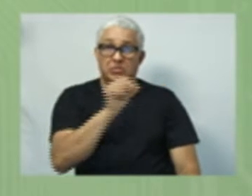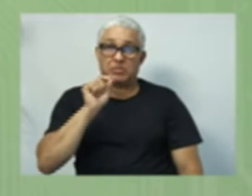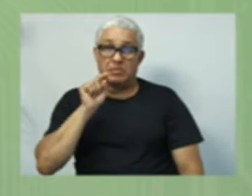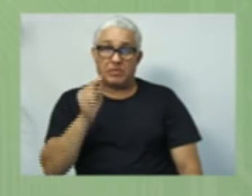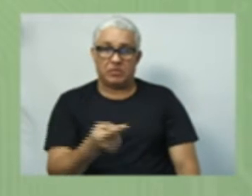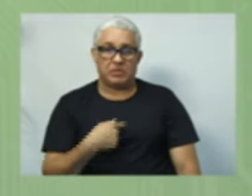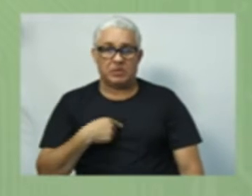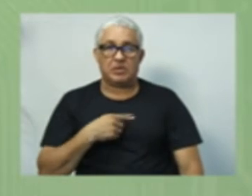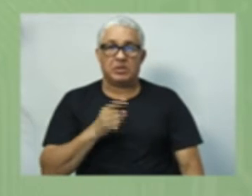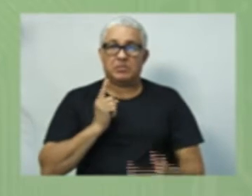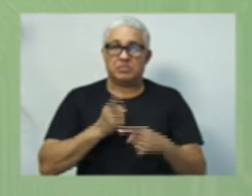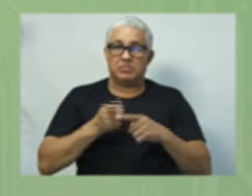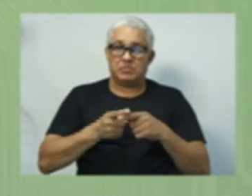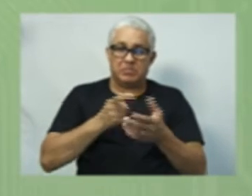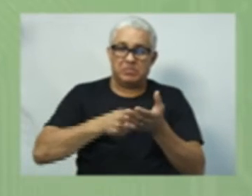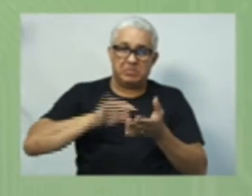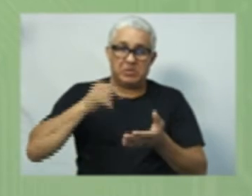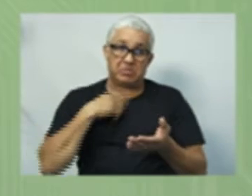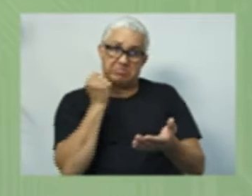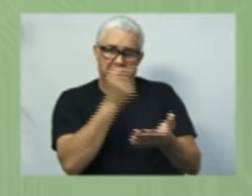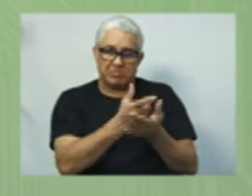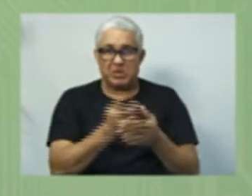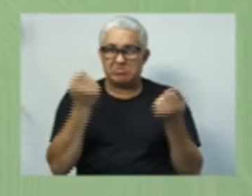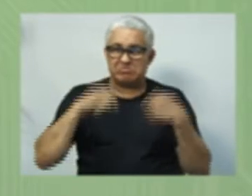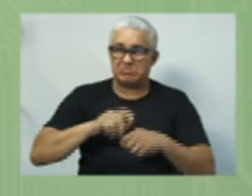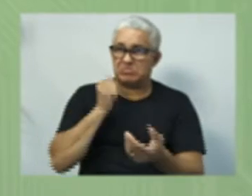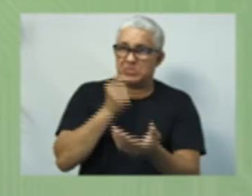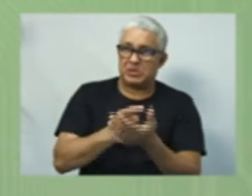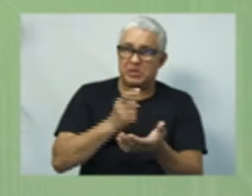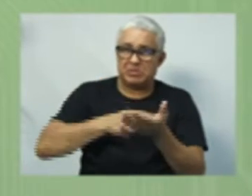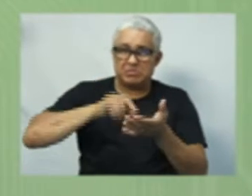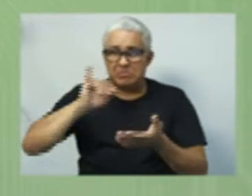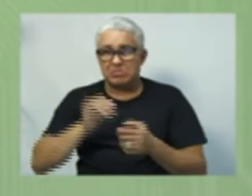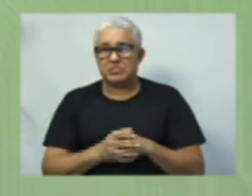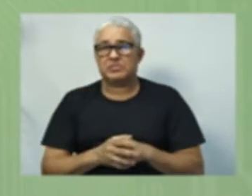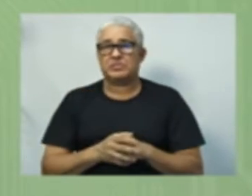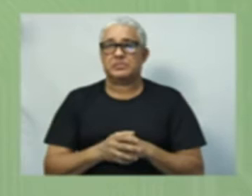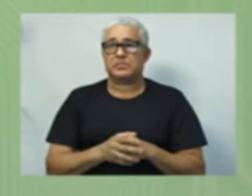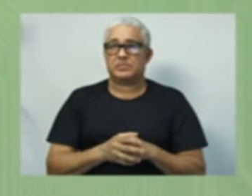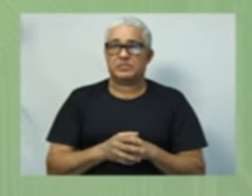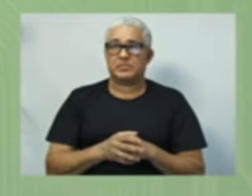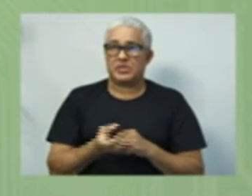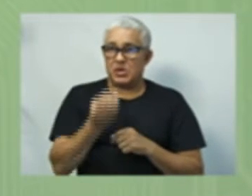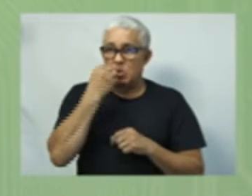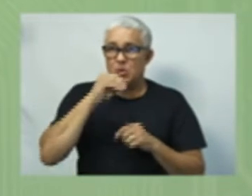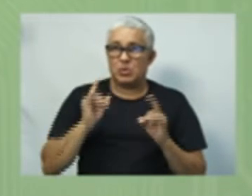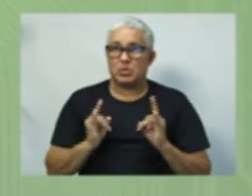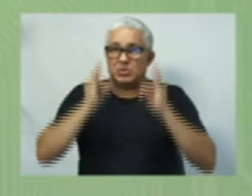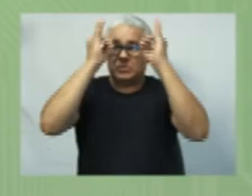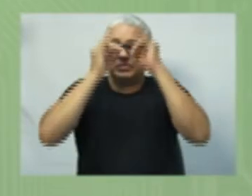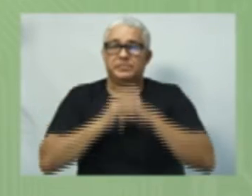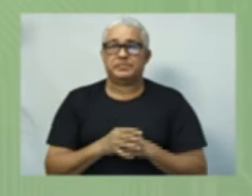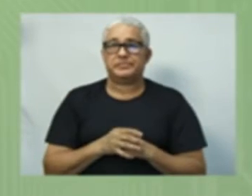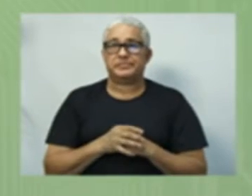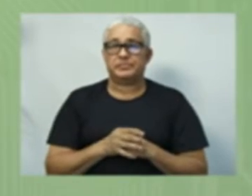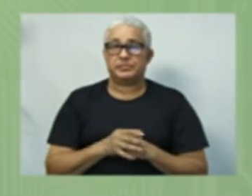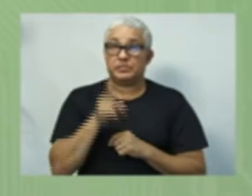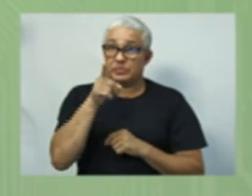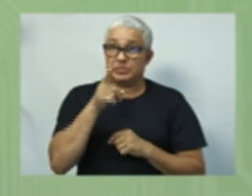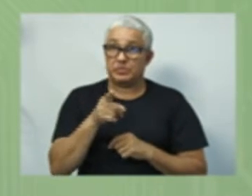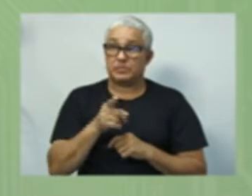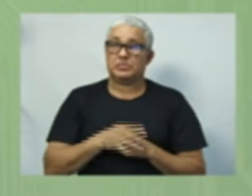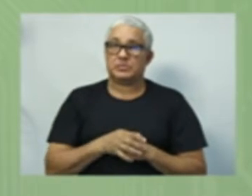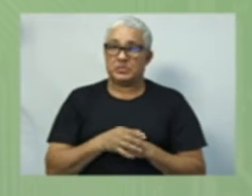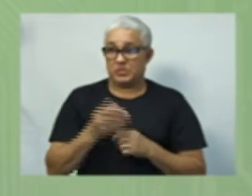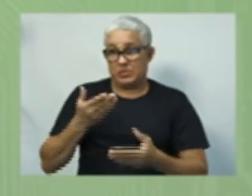tal, eu vou arrecadar, não vou precisar pagar imposto de renda sobre o lucro do apartamento, né? Você ganha e